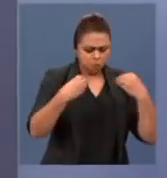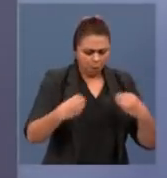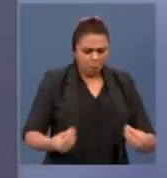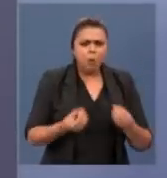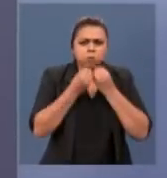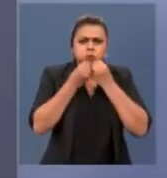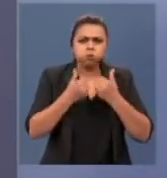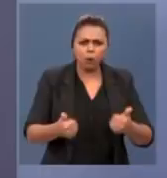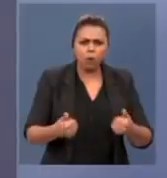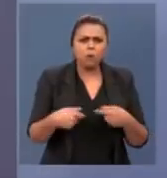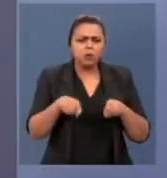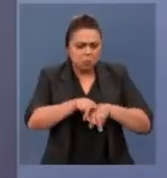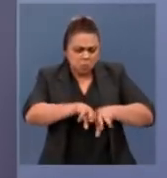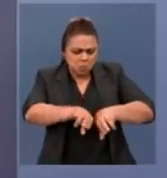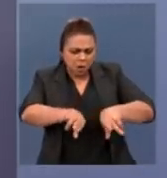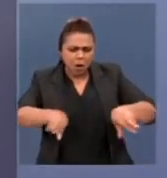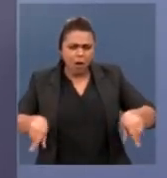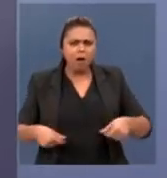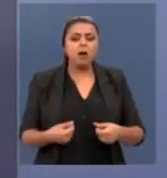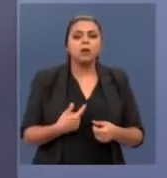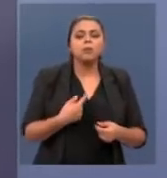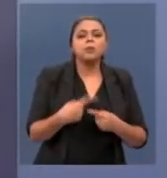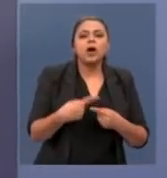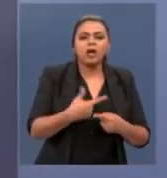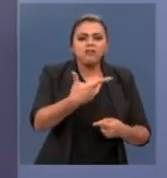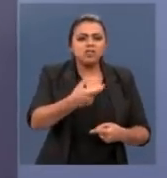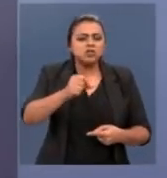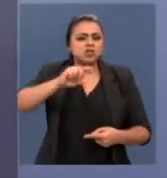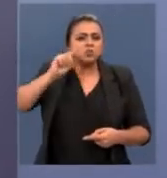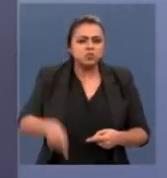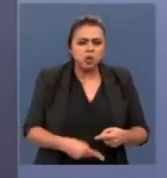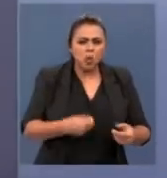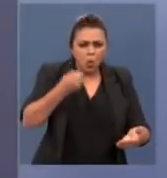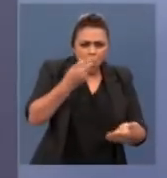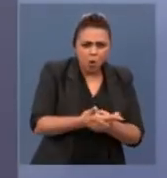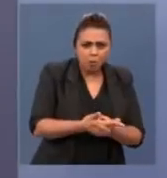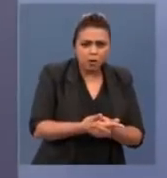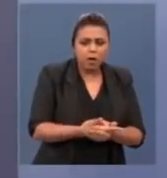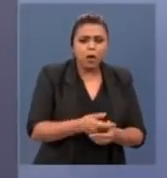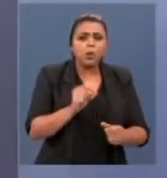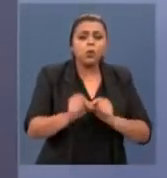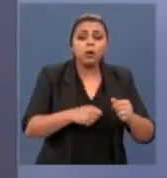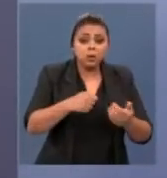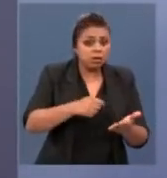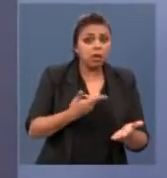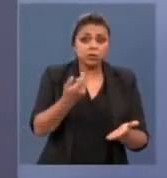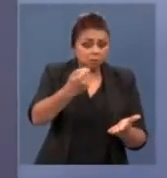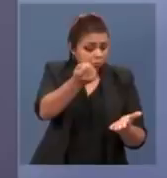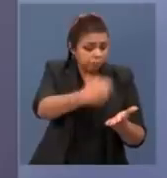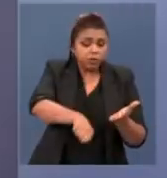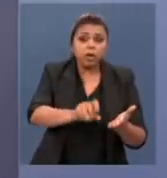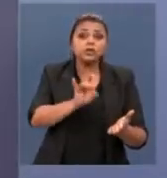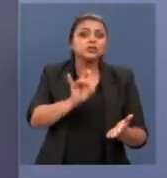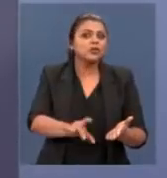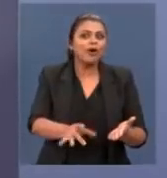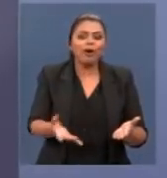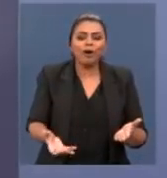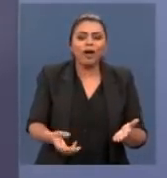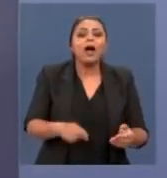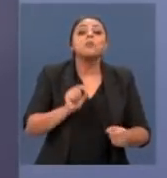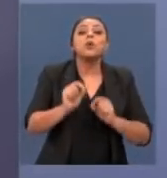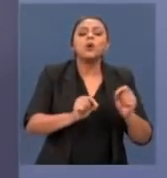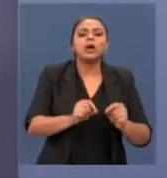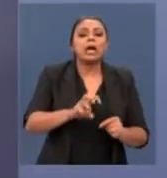comprar a ultrassom para você comprar 20 mil ressonâncias magnéticas que depende de uma bica uma folha de papel você gasta 5 milhões